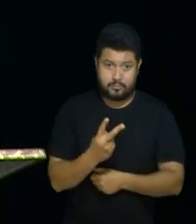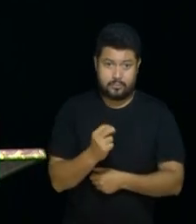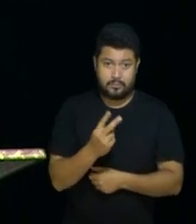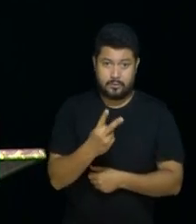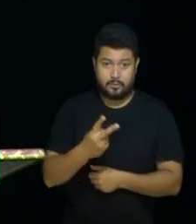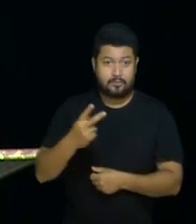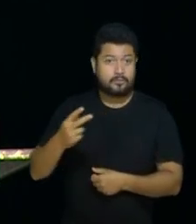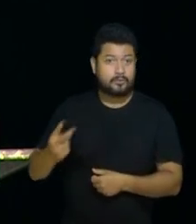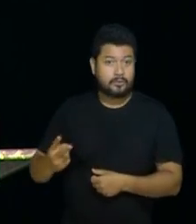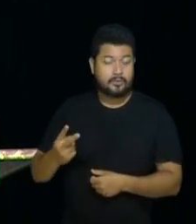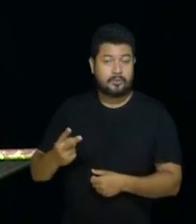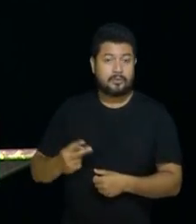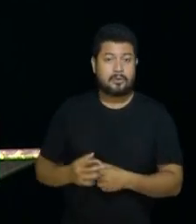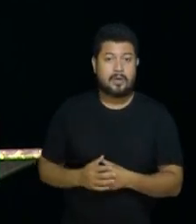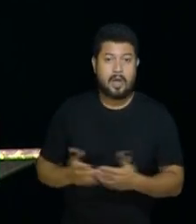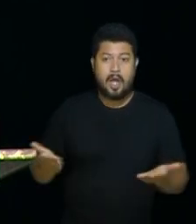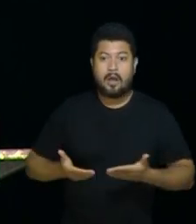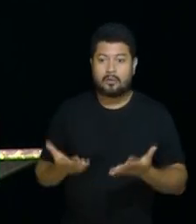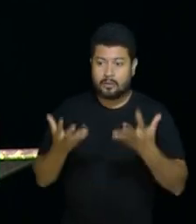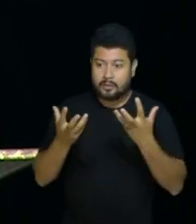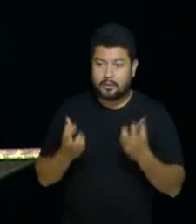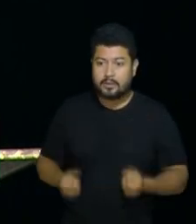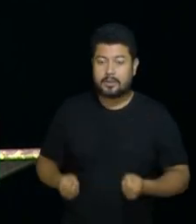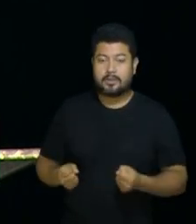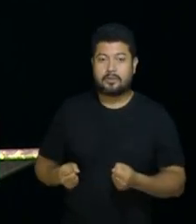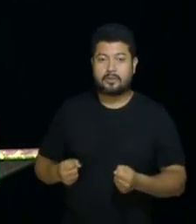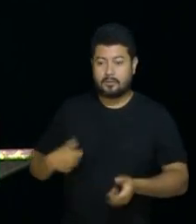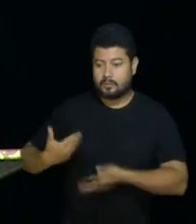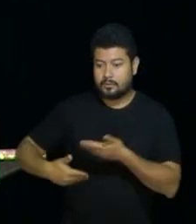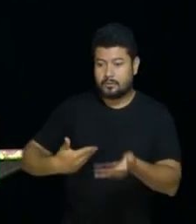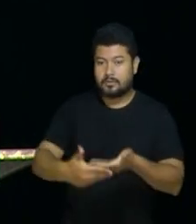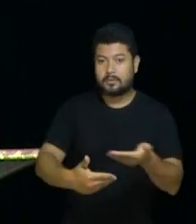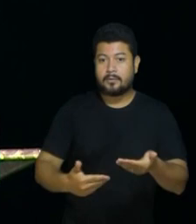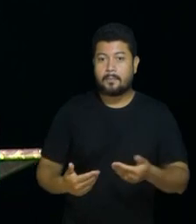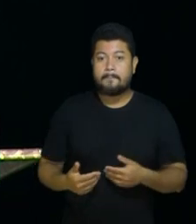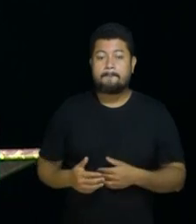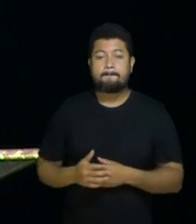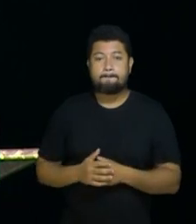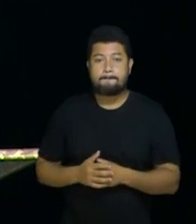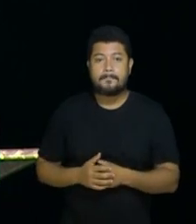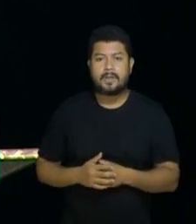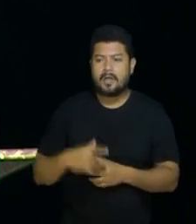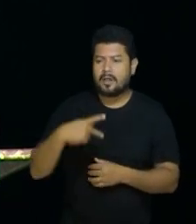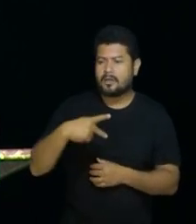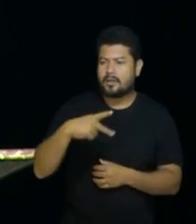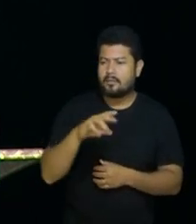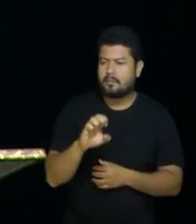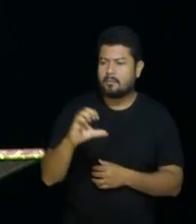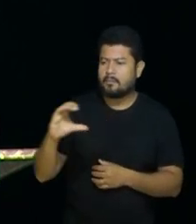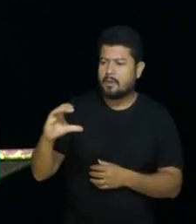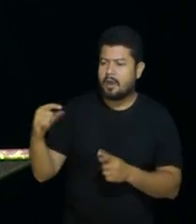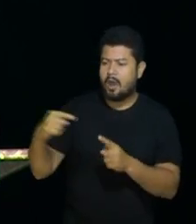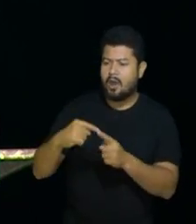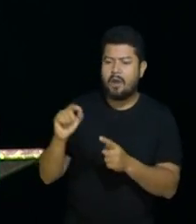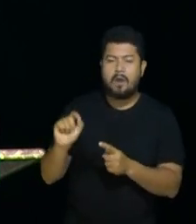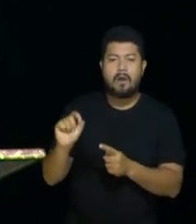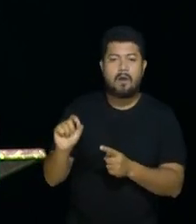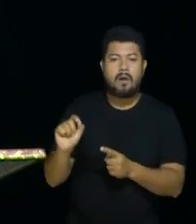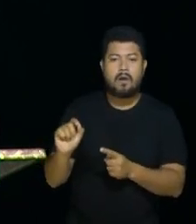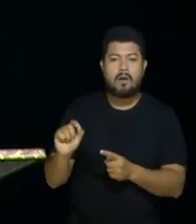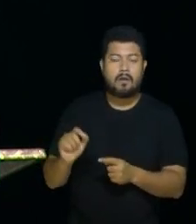e agora tivemos a admissibilidade dela aprovada. Essa PEC nada mais é, e fiz